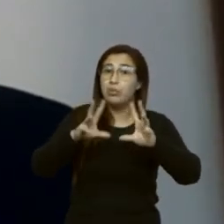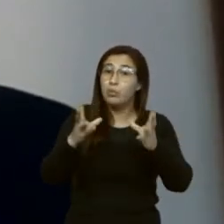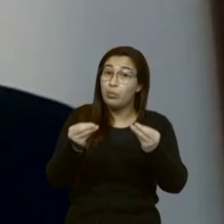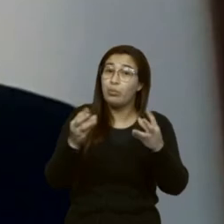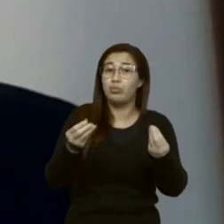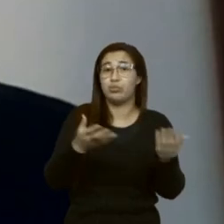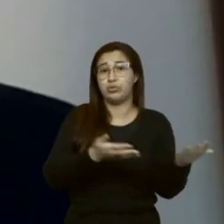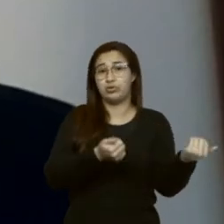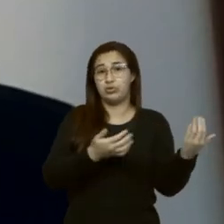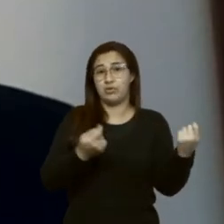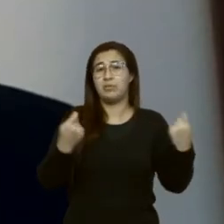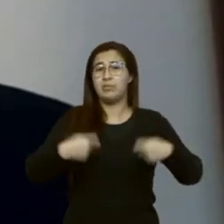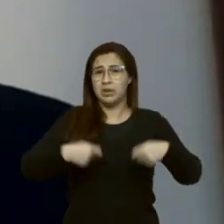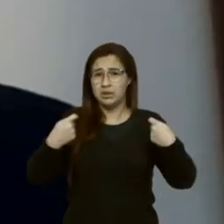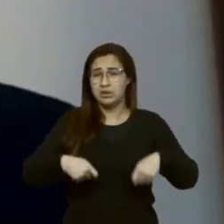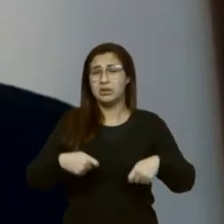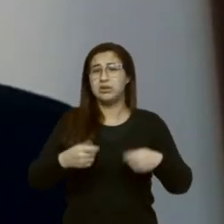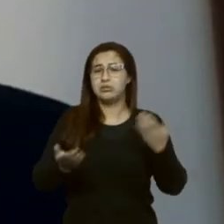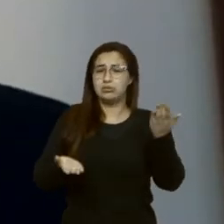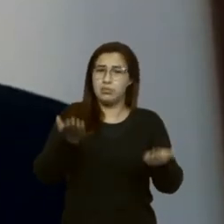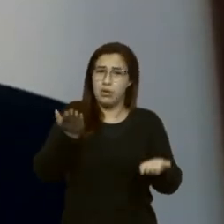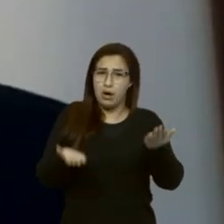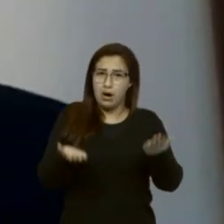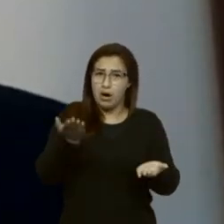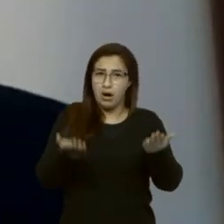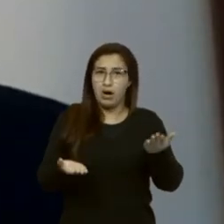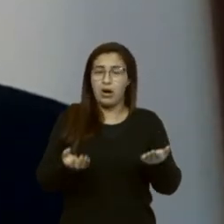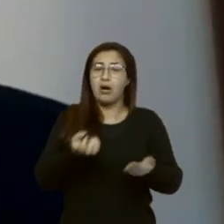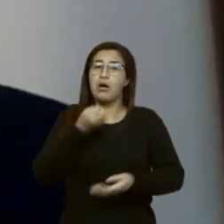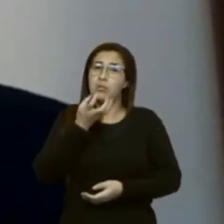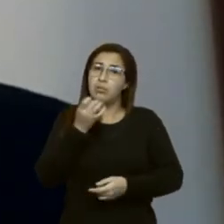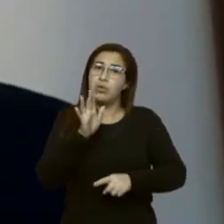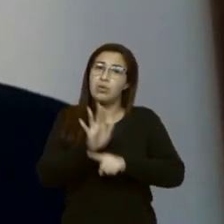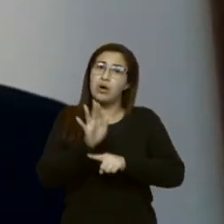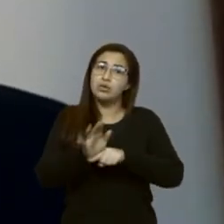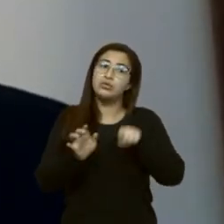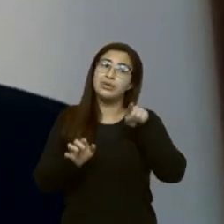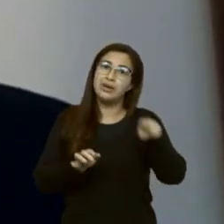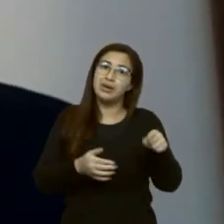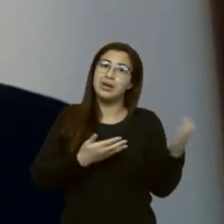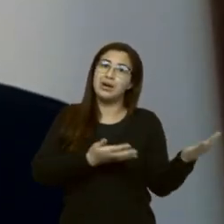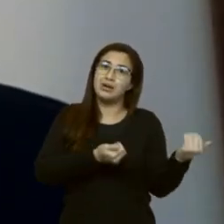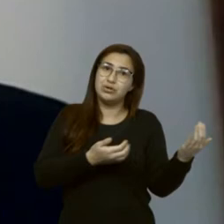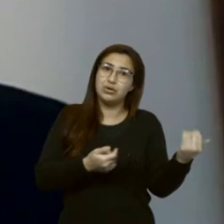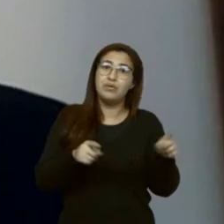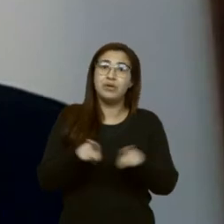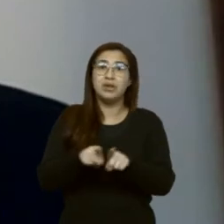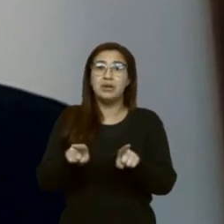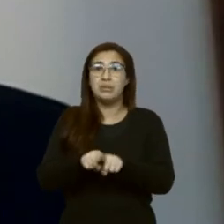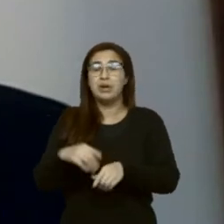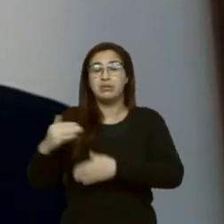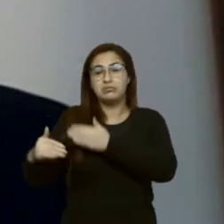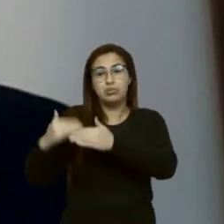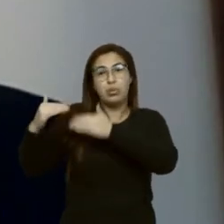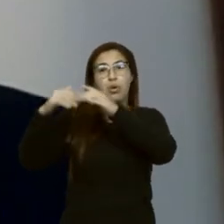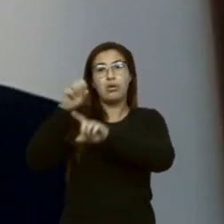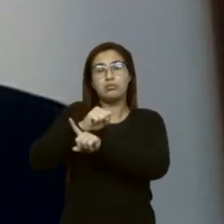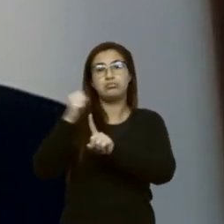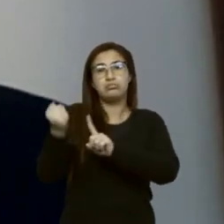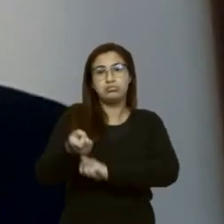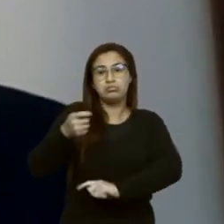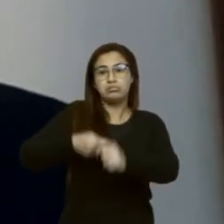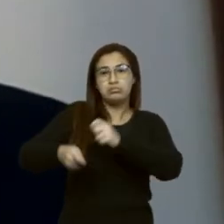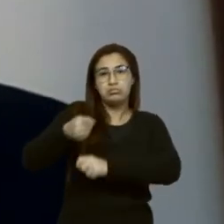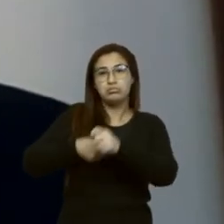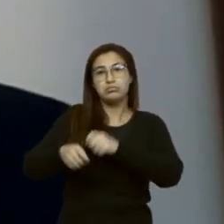programa mantenha o equilíbrio, seja bom para o aprendiz, seja bom para o desenvolvimento social e econômico do